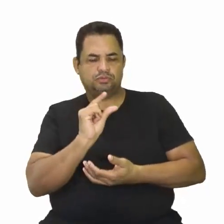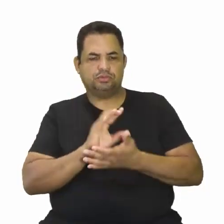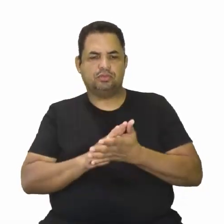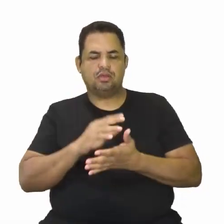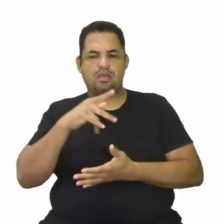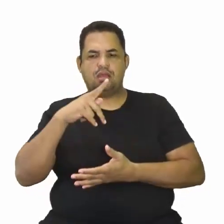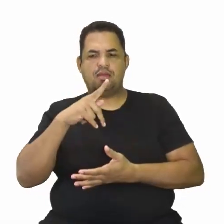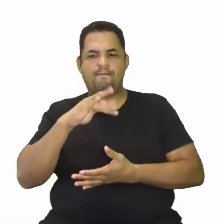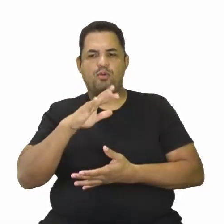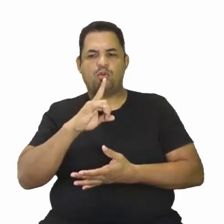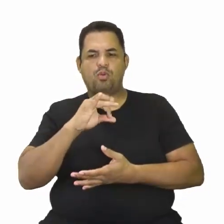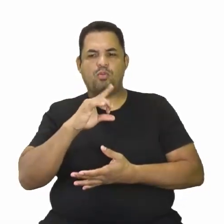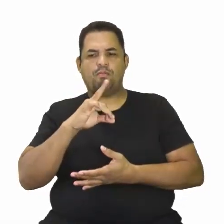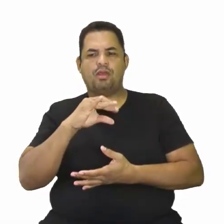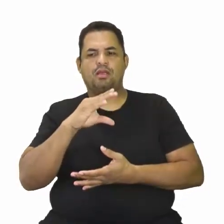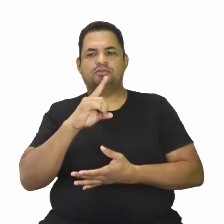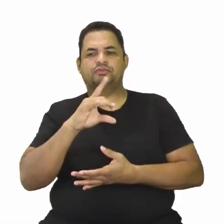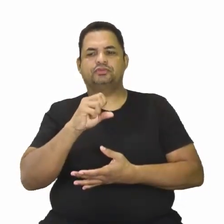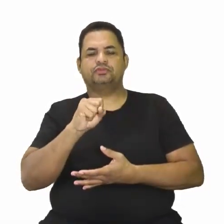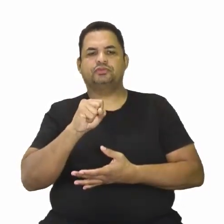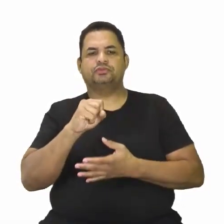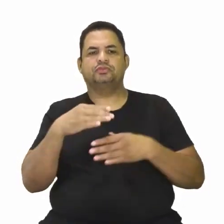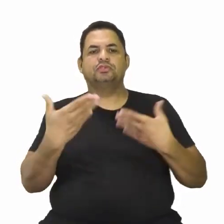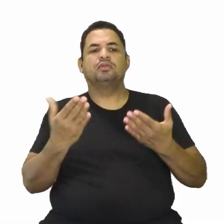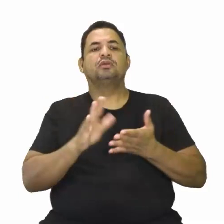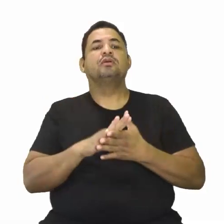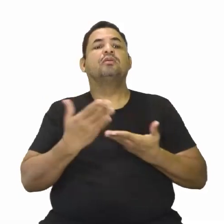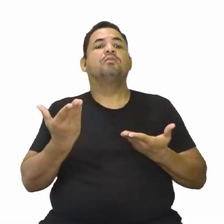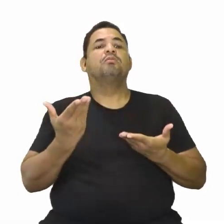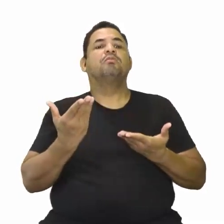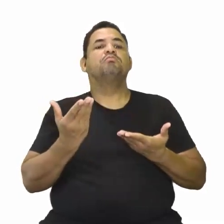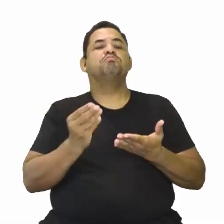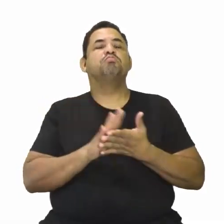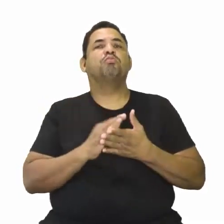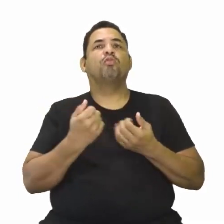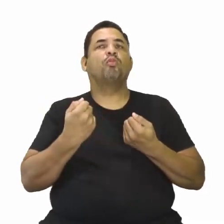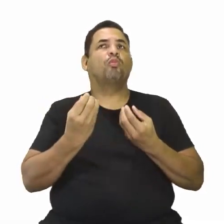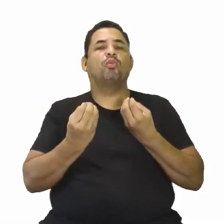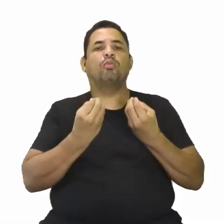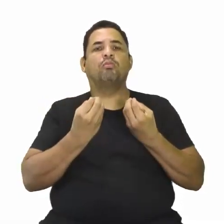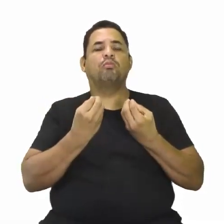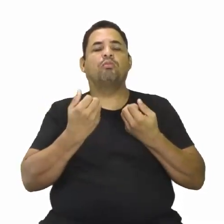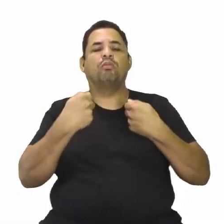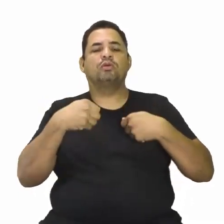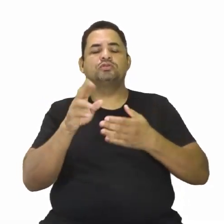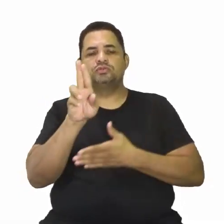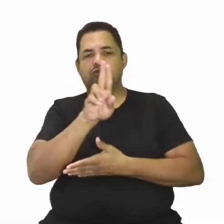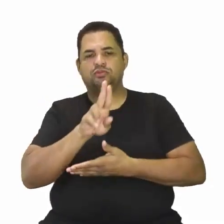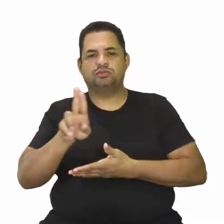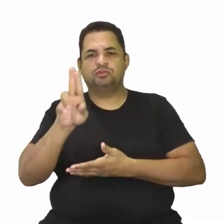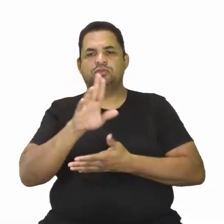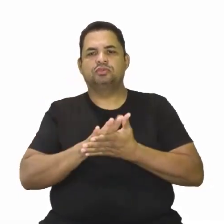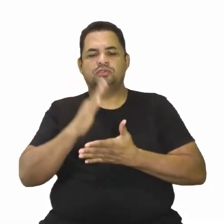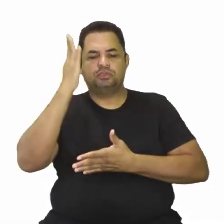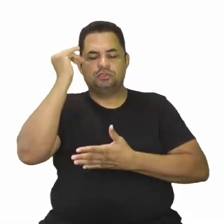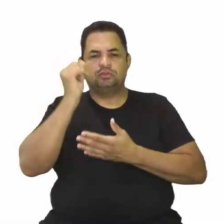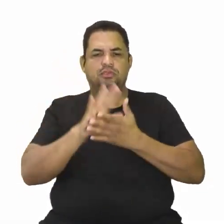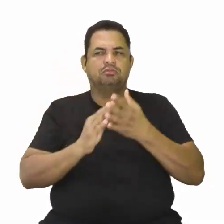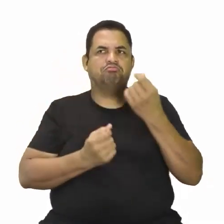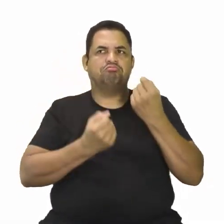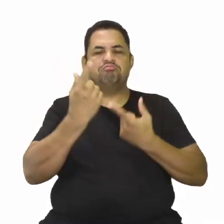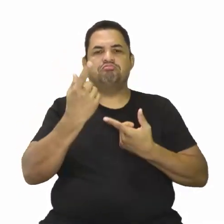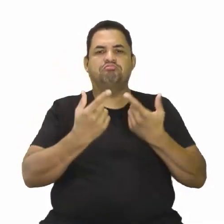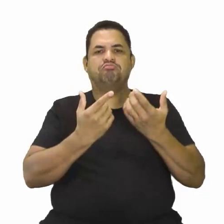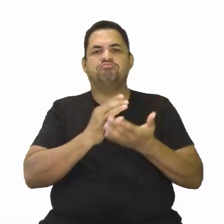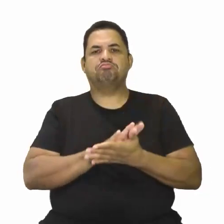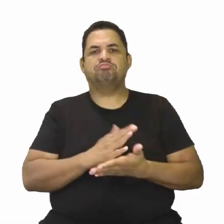apocopados. E se está apocopado, em que situação eu posso utilizar? Nós sabemos que alguns deles, como é o caso